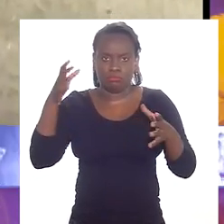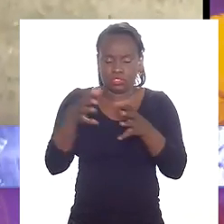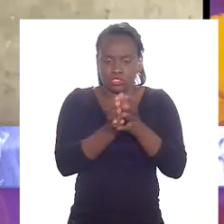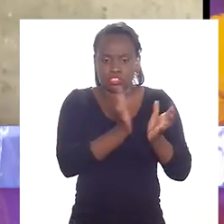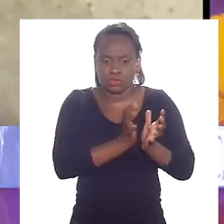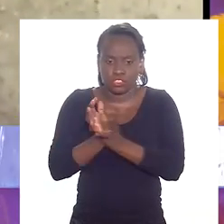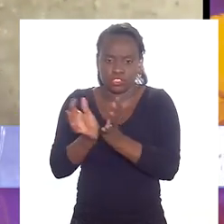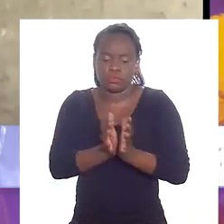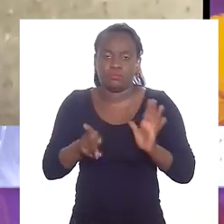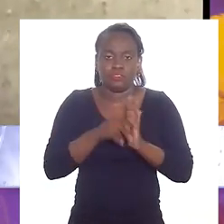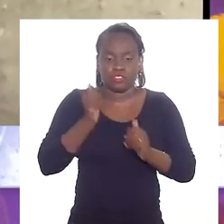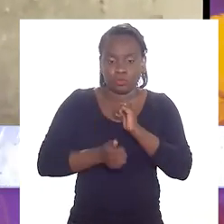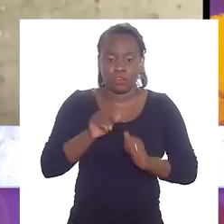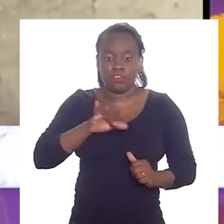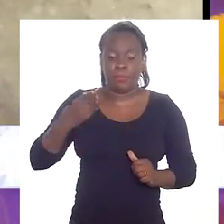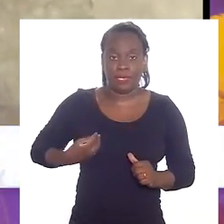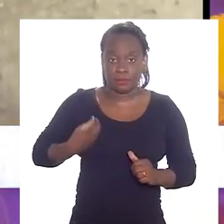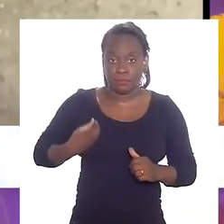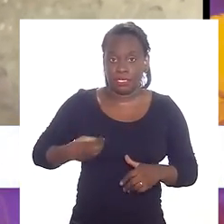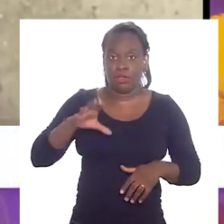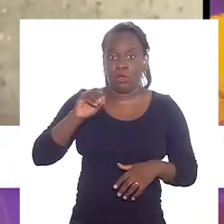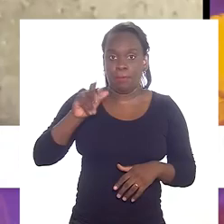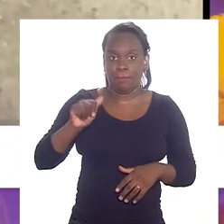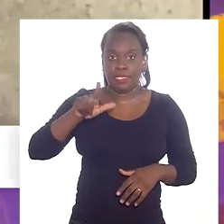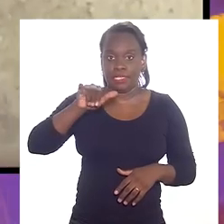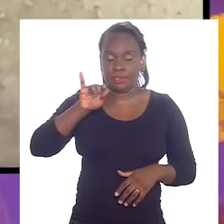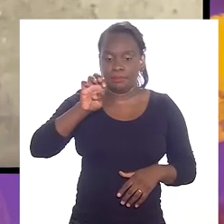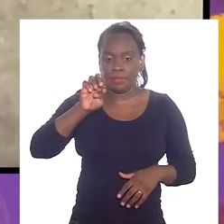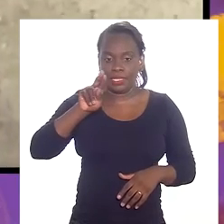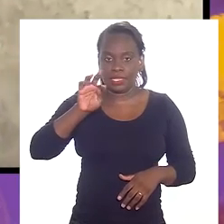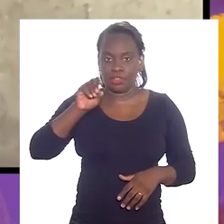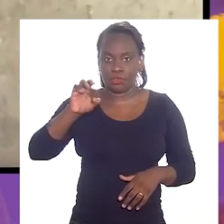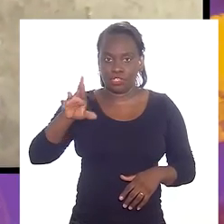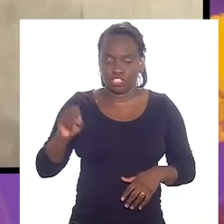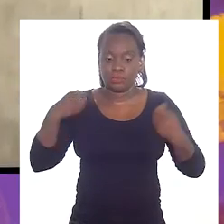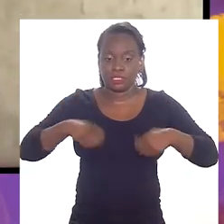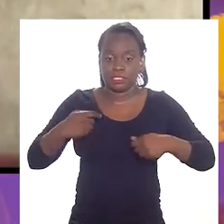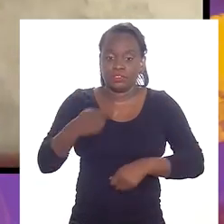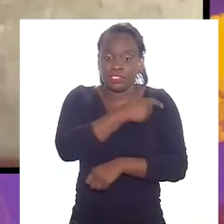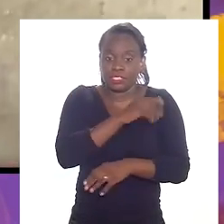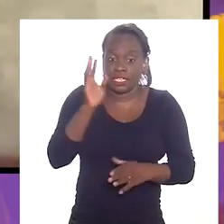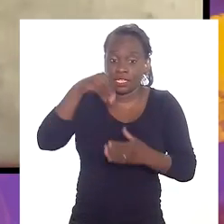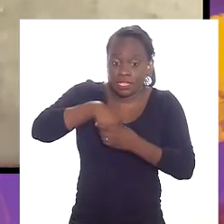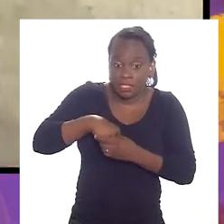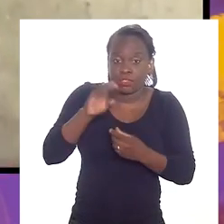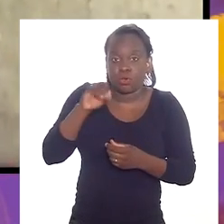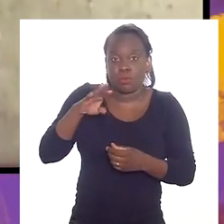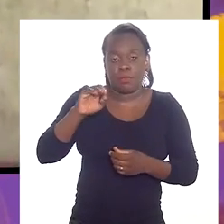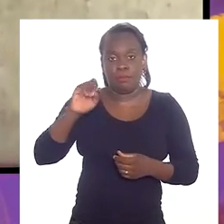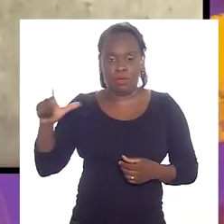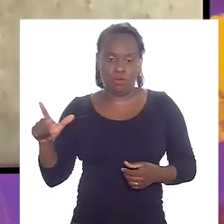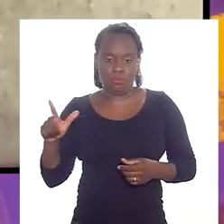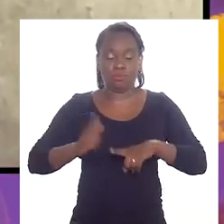seleções e equipes que vão participar da Libertadores e ela deveria vacinar na sede vai comer bolo